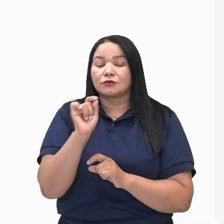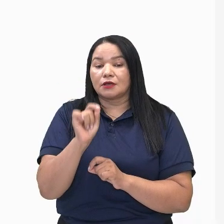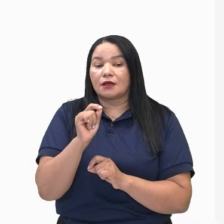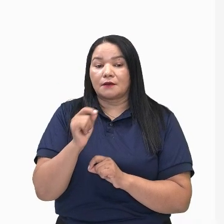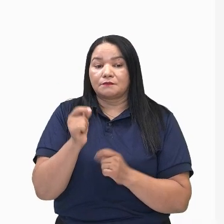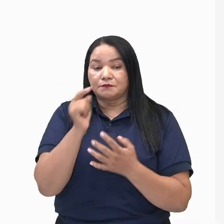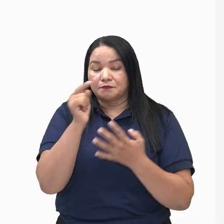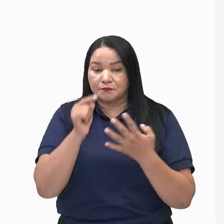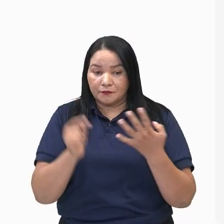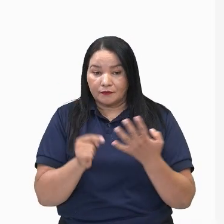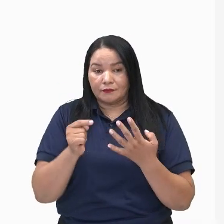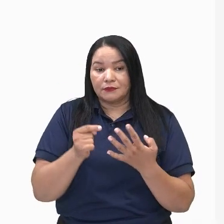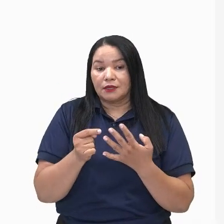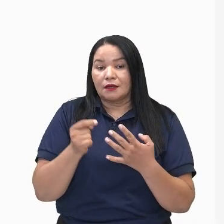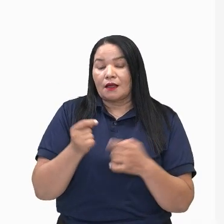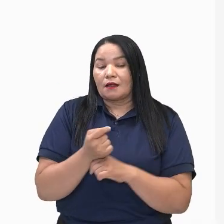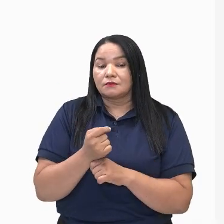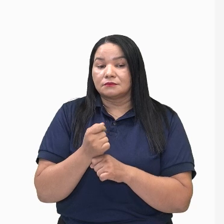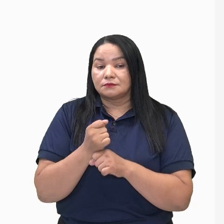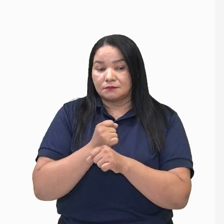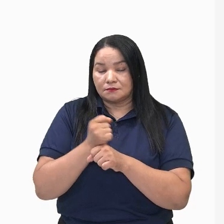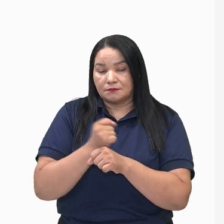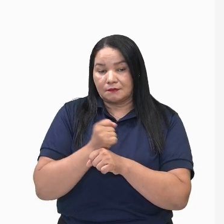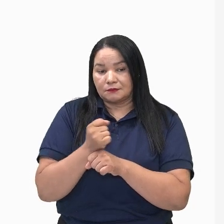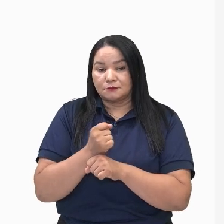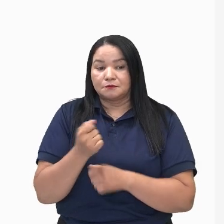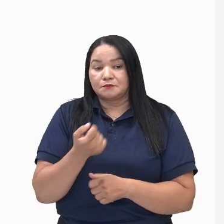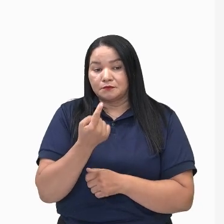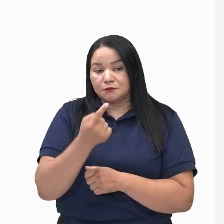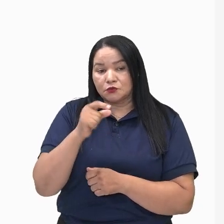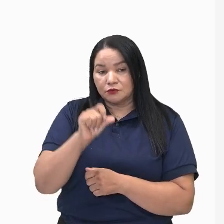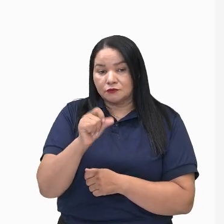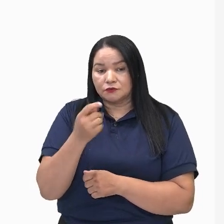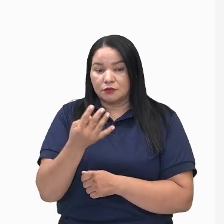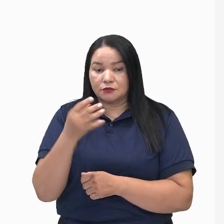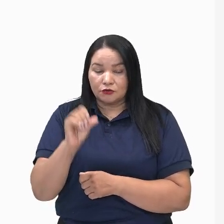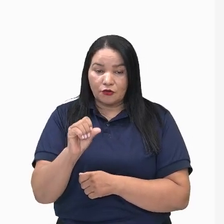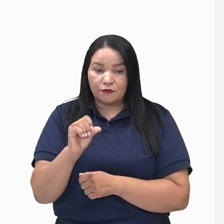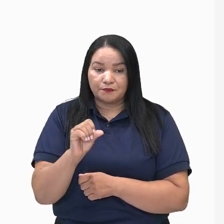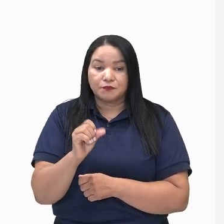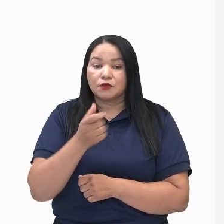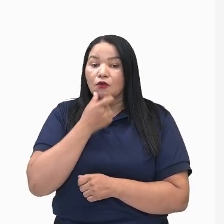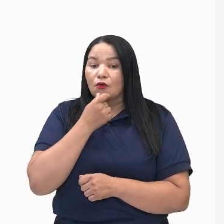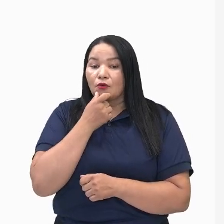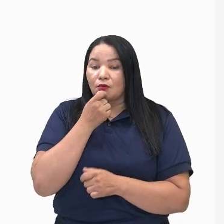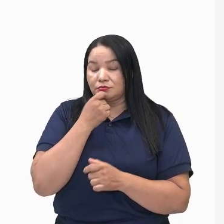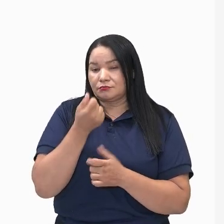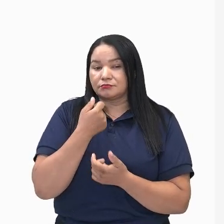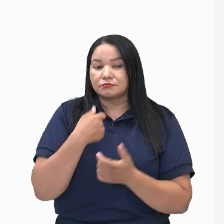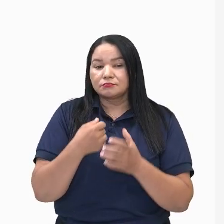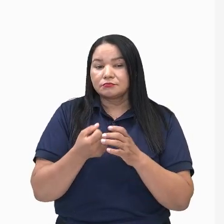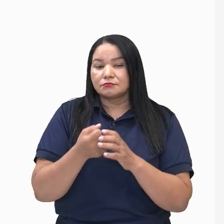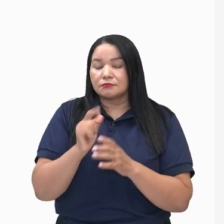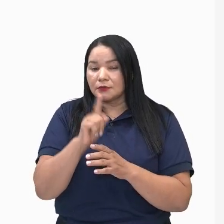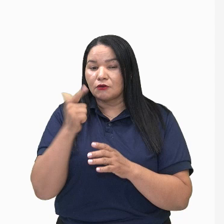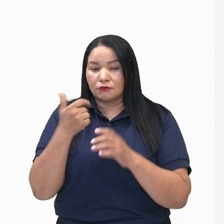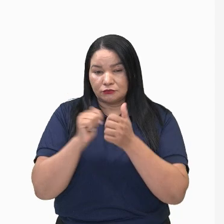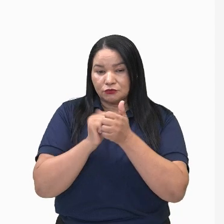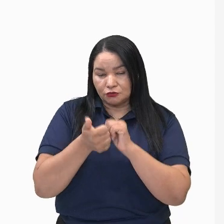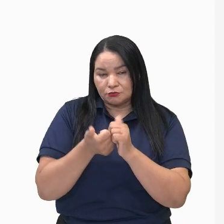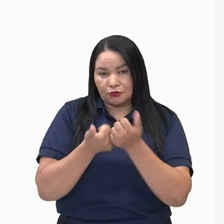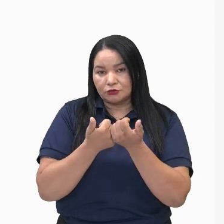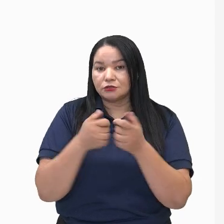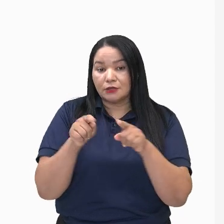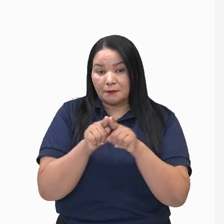só, algumas datas importantes aí, olha, em 1949, o Joseph Sobeck, ele inspirado por outros esportes de raquete,